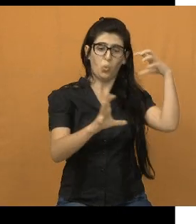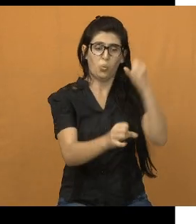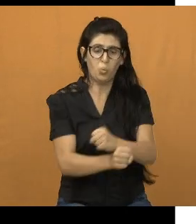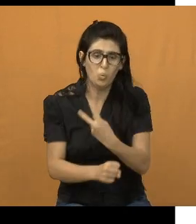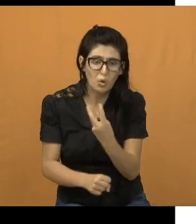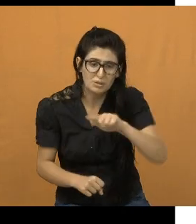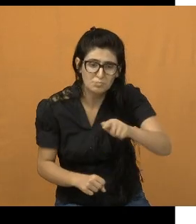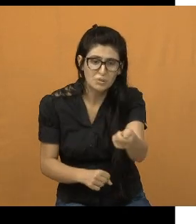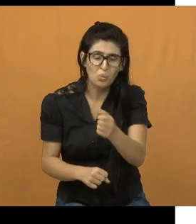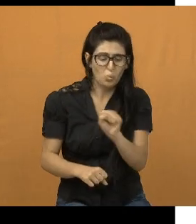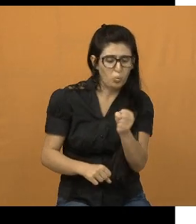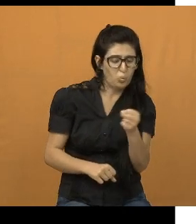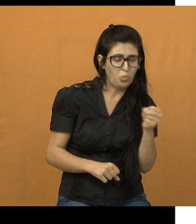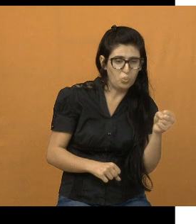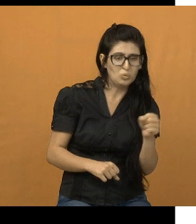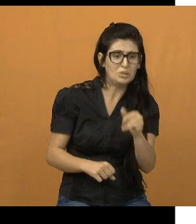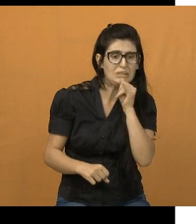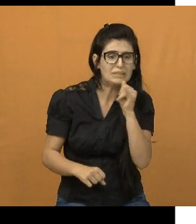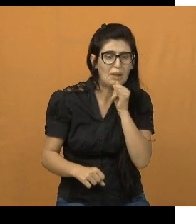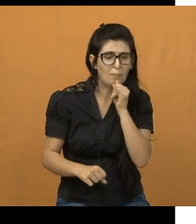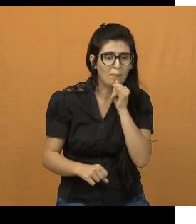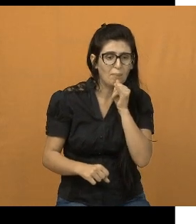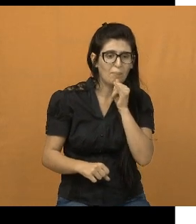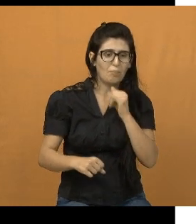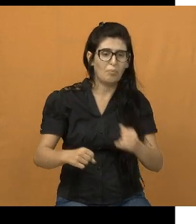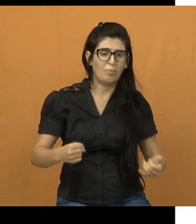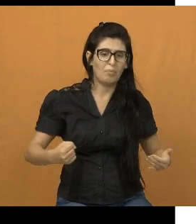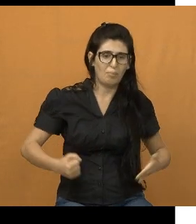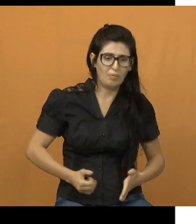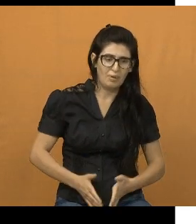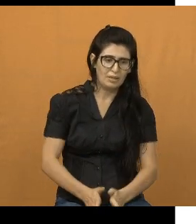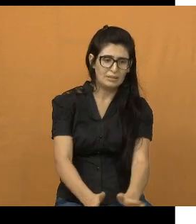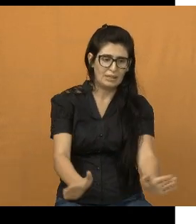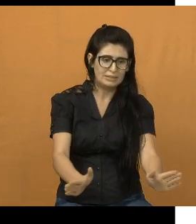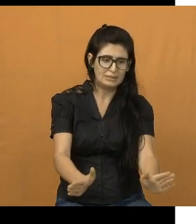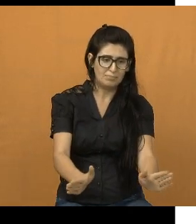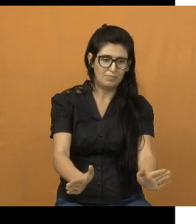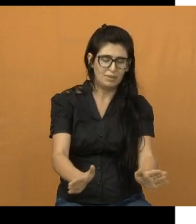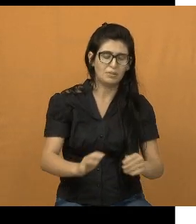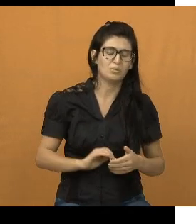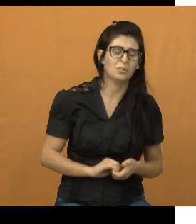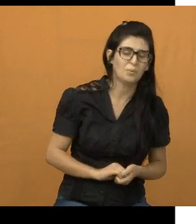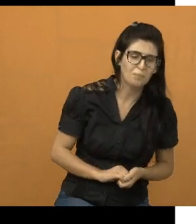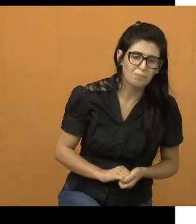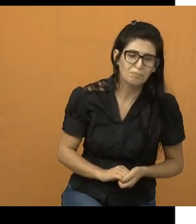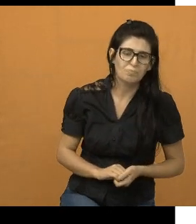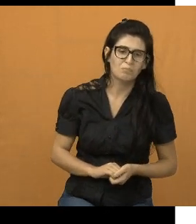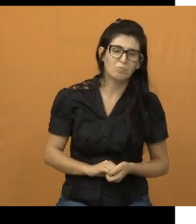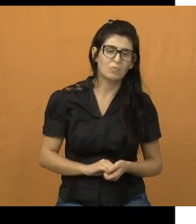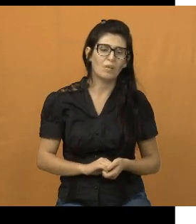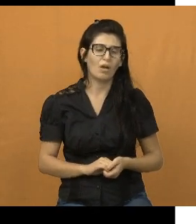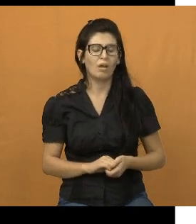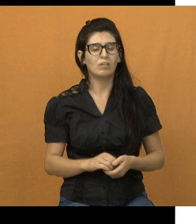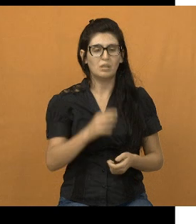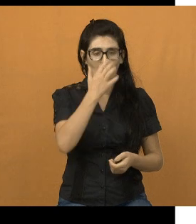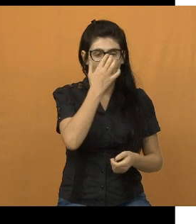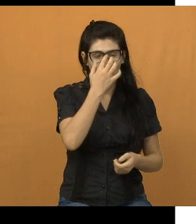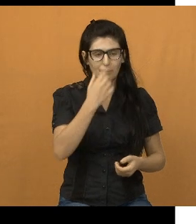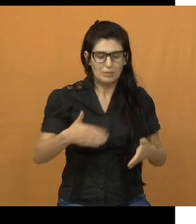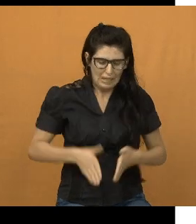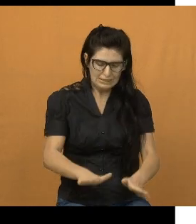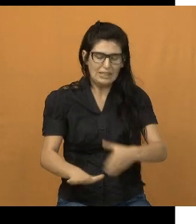2.888 nascimentos. Existe um equilíbrio aí entre os sexos